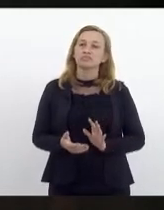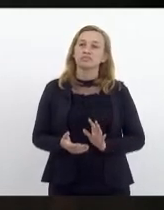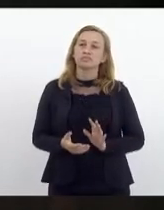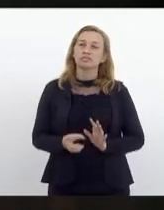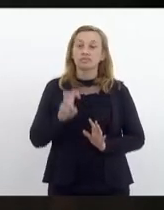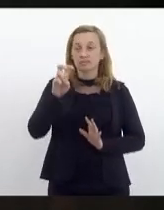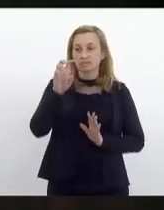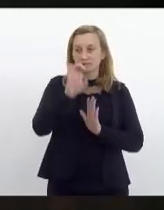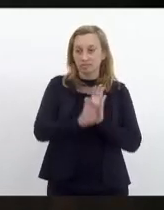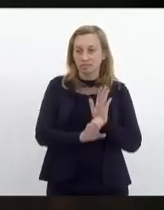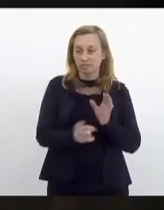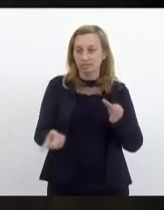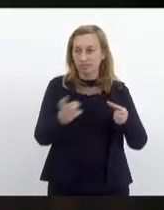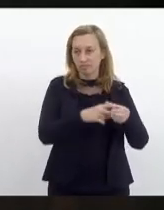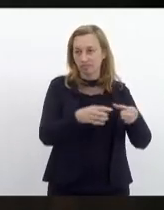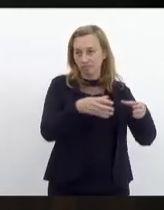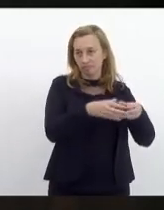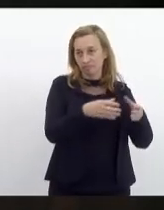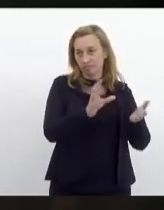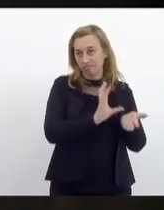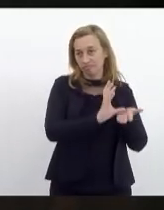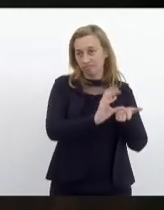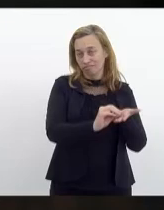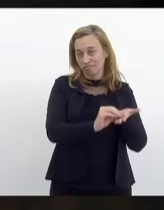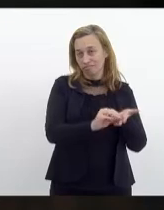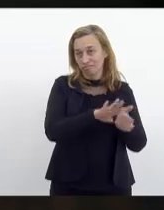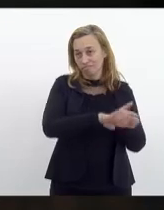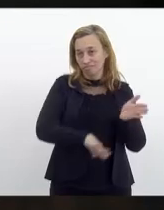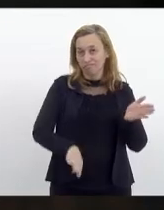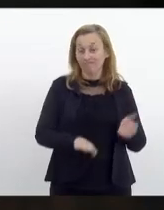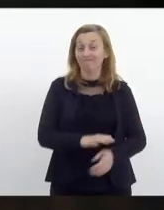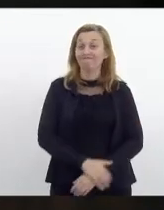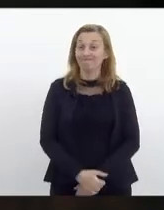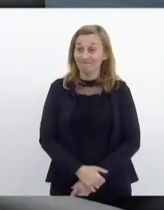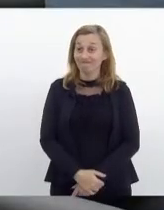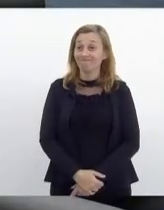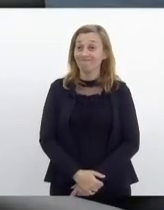5 emendas e o projeto de lei vai sair de pauta.